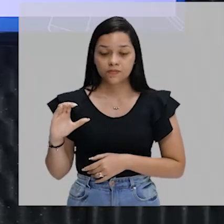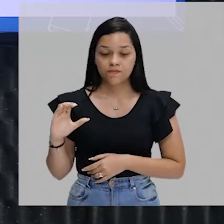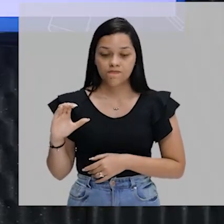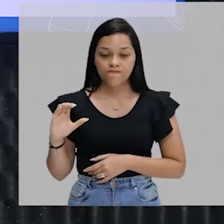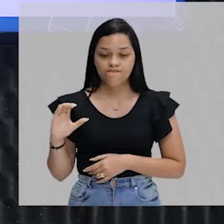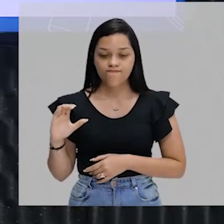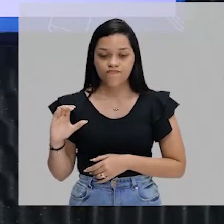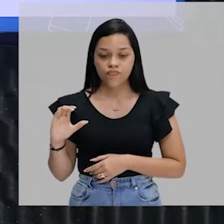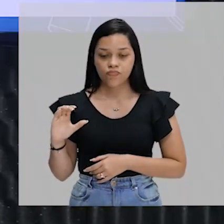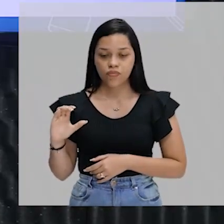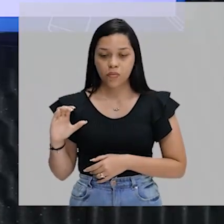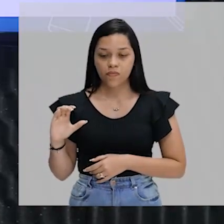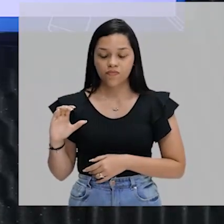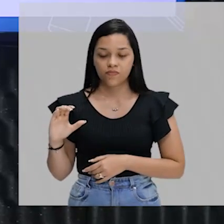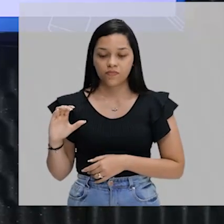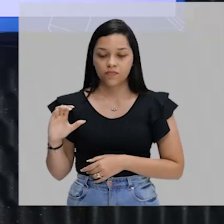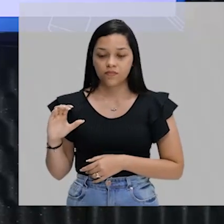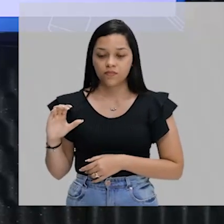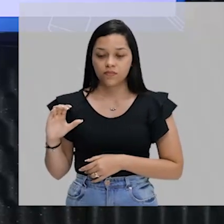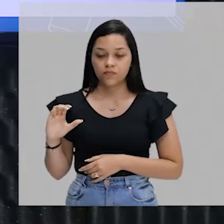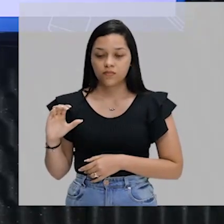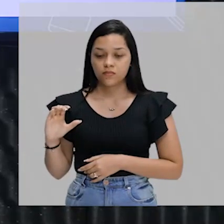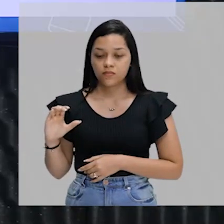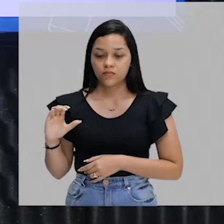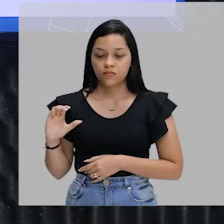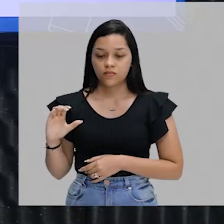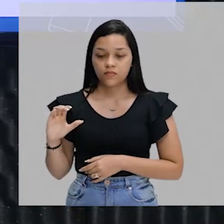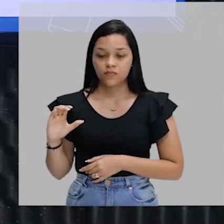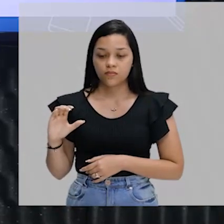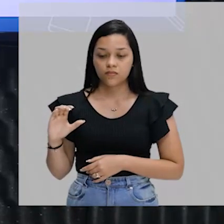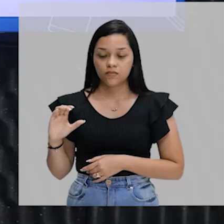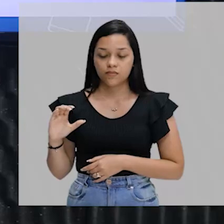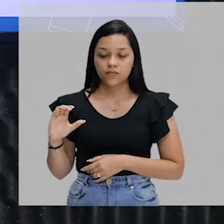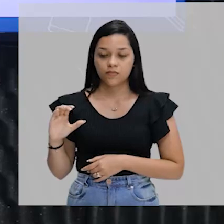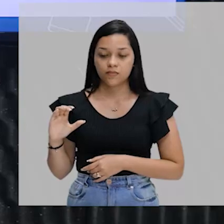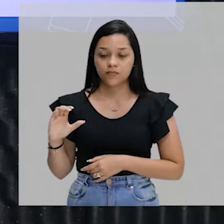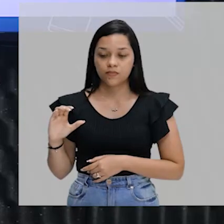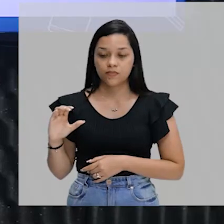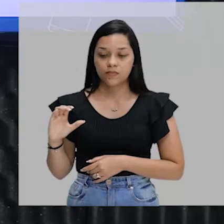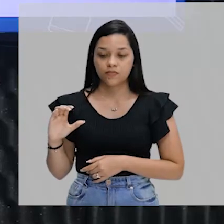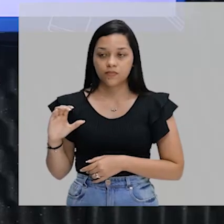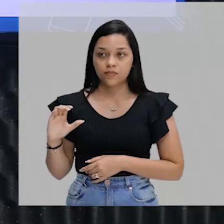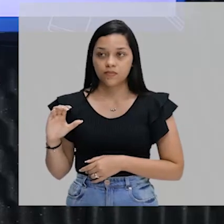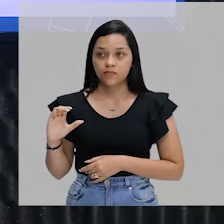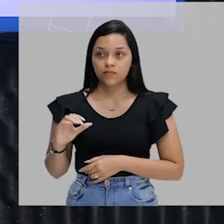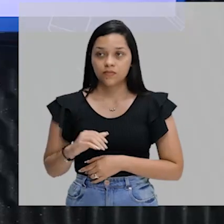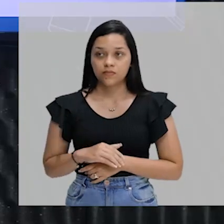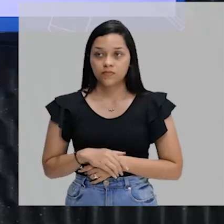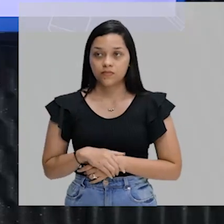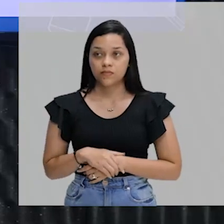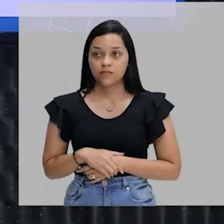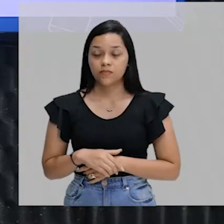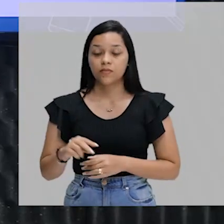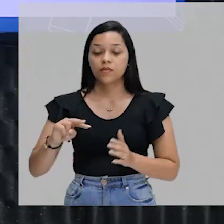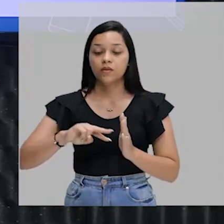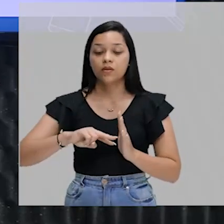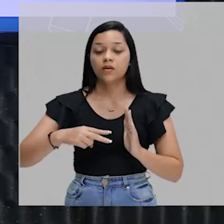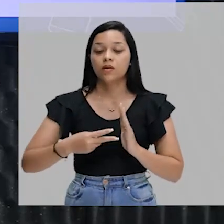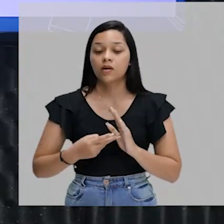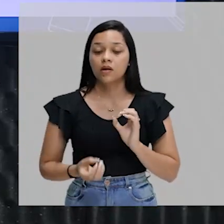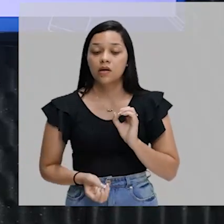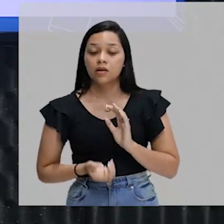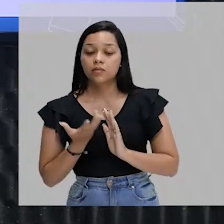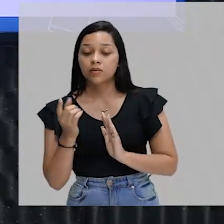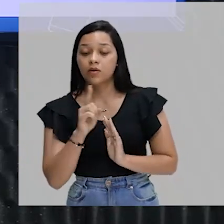Da expressão de proteínas sintetizadas a partir de DNA hibridizada, o que é expresso não é